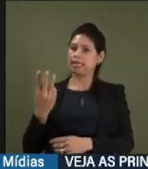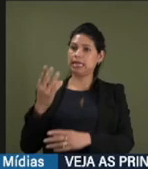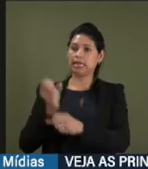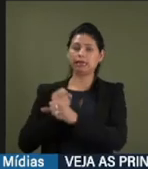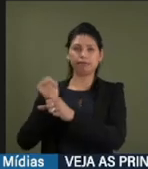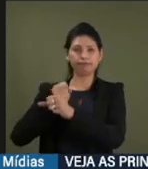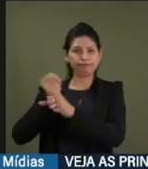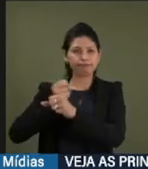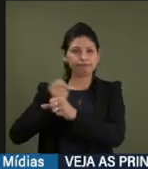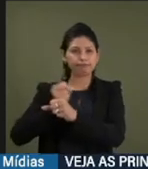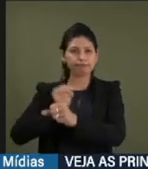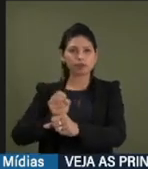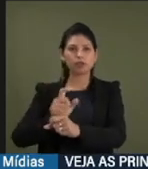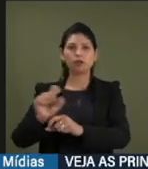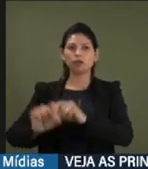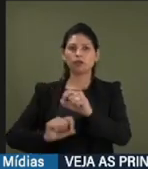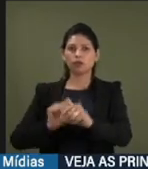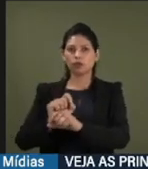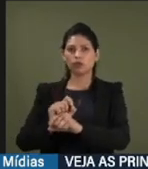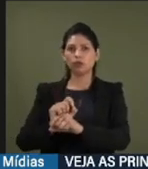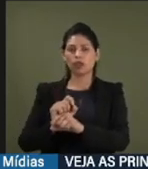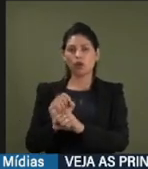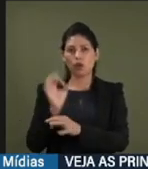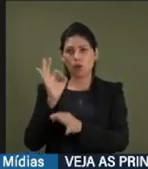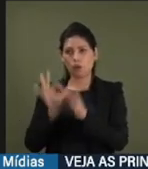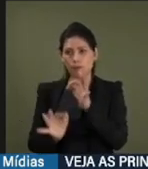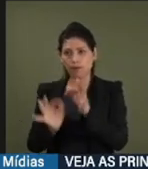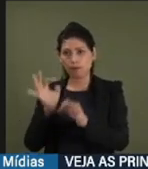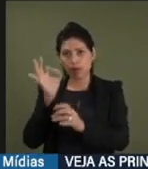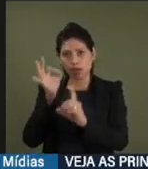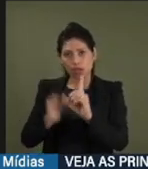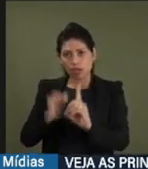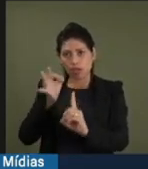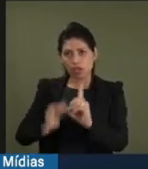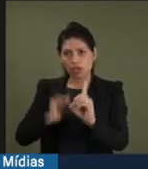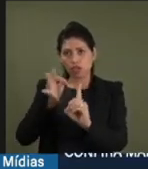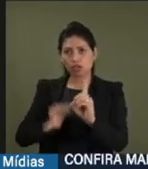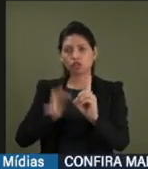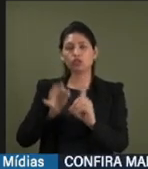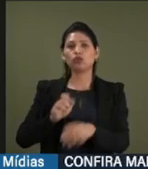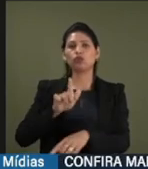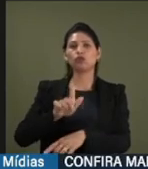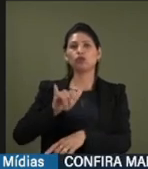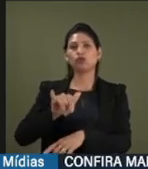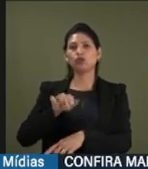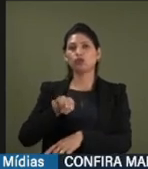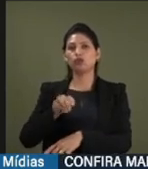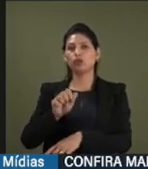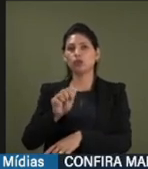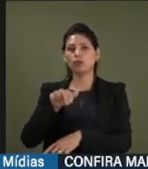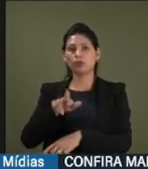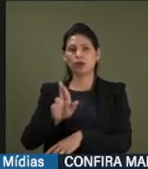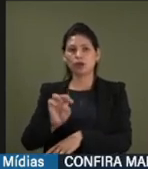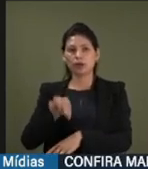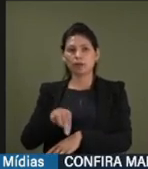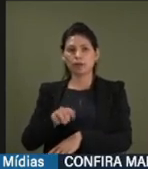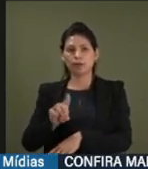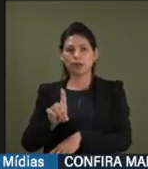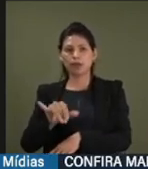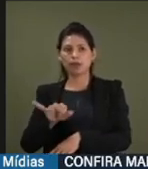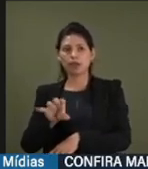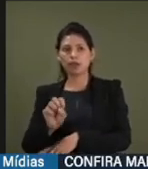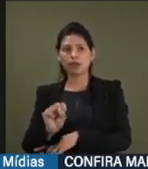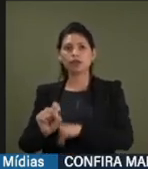o ministro, 6 anos depois, o ministro Gilmar Mendes suscitou a questão de ordem para a